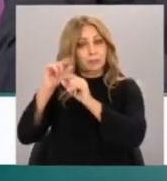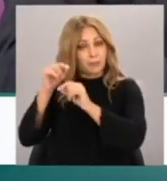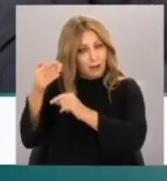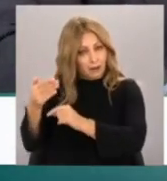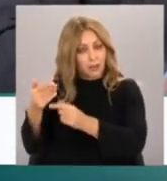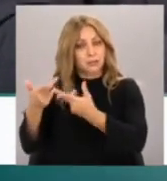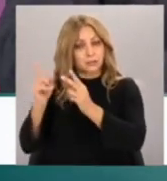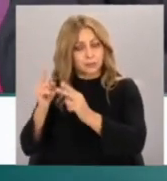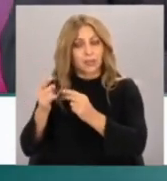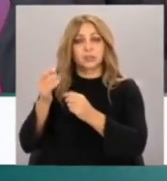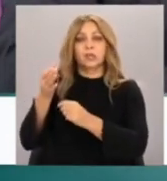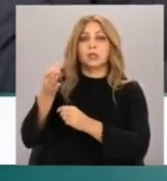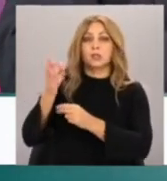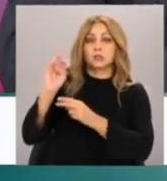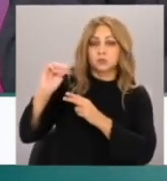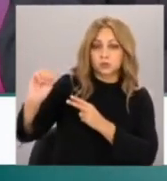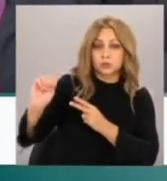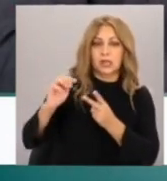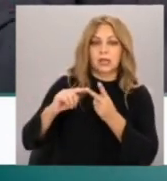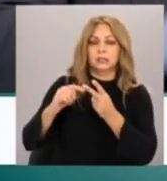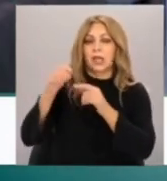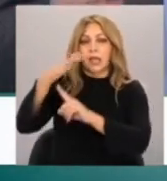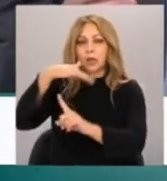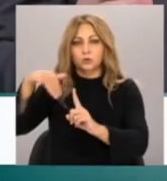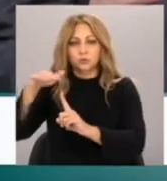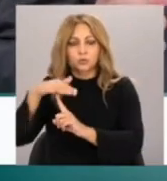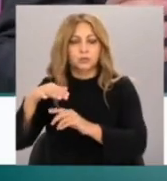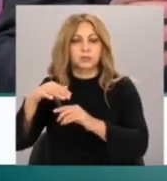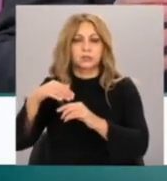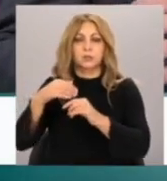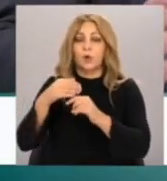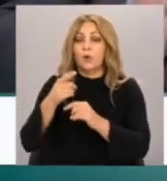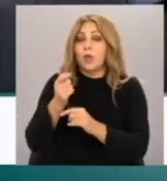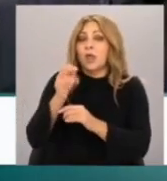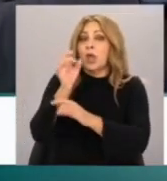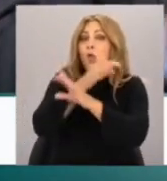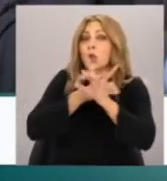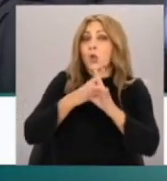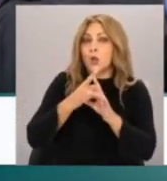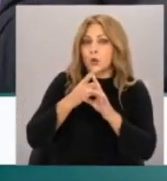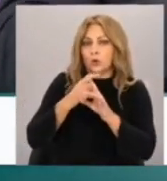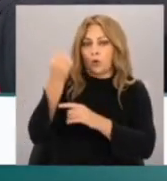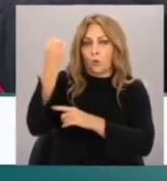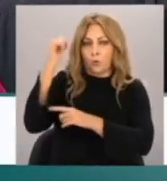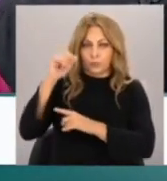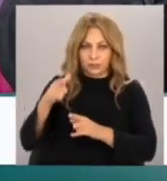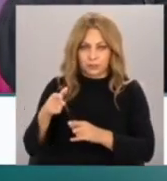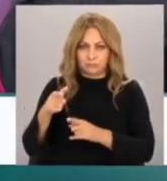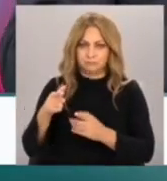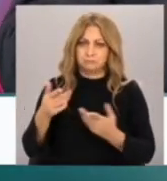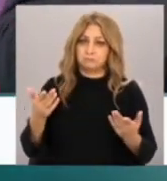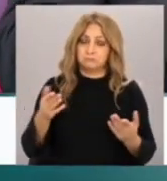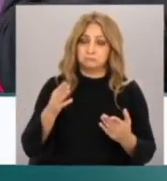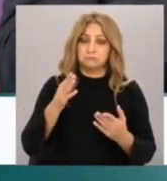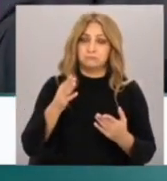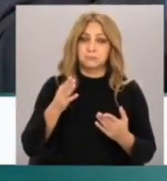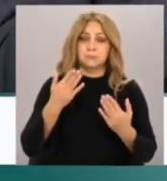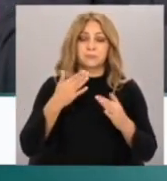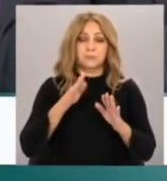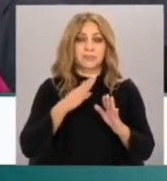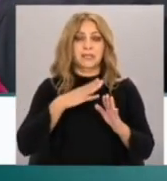socialistas por Democratas que estão os por ecologistas até por ele comunistas que não não todas as minhas que os mesmos a melhor